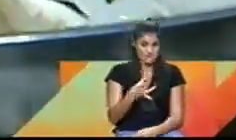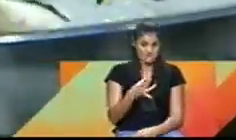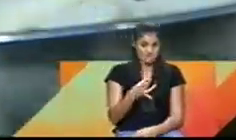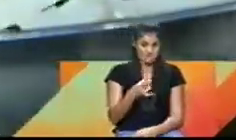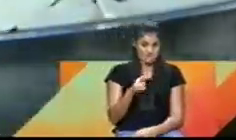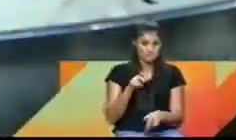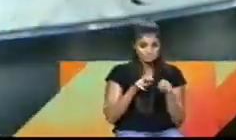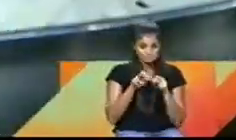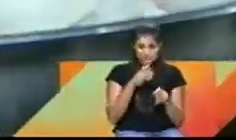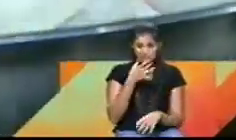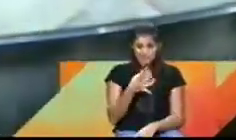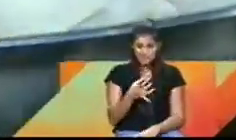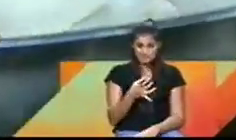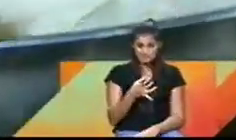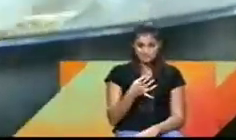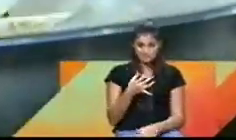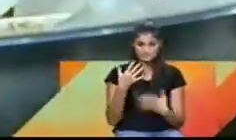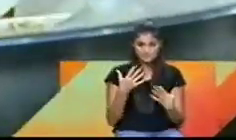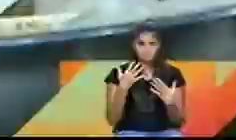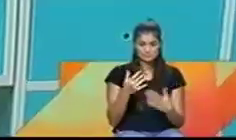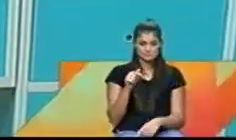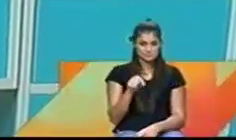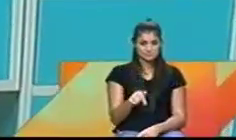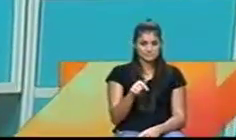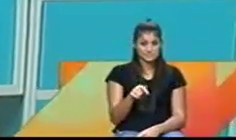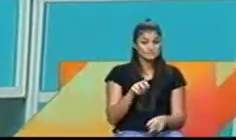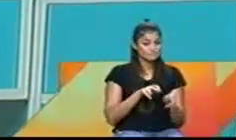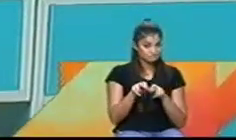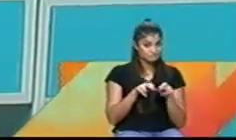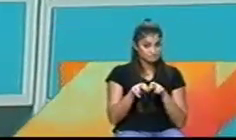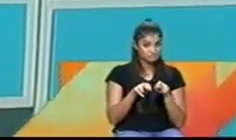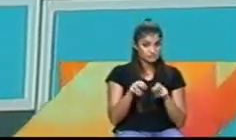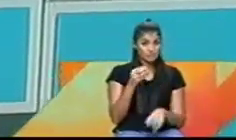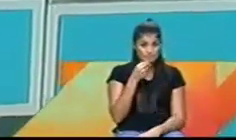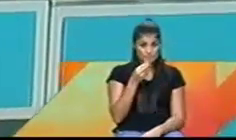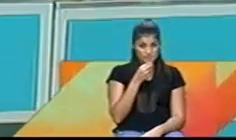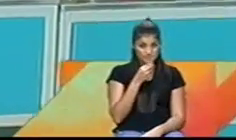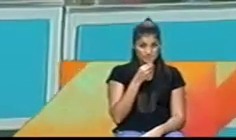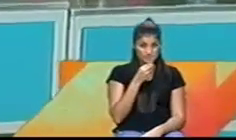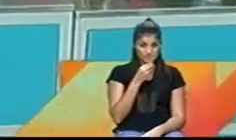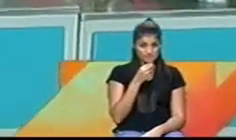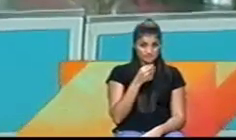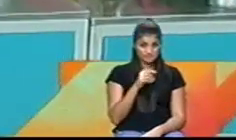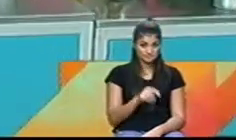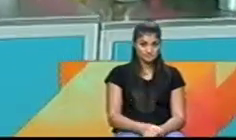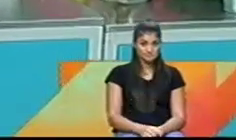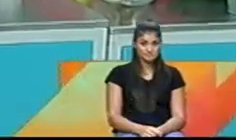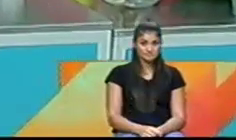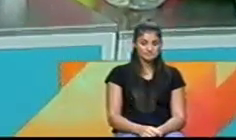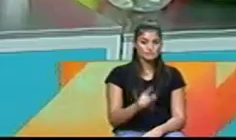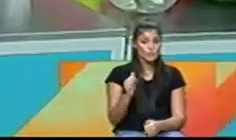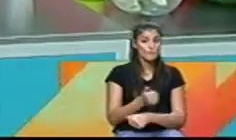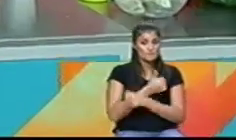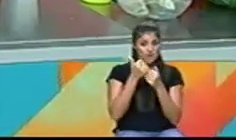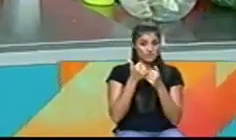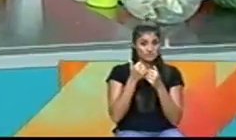são os duelos de Natal. Pois bem, esta é uma batalha gastronómica que vai revelar o que de melhor